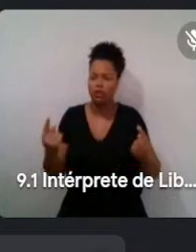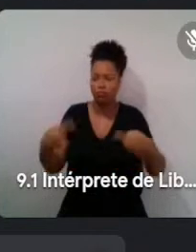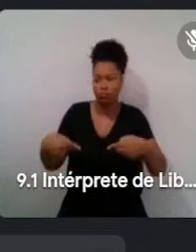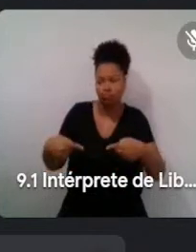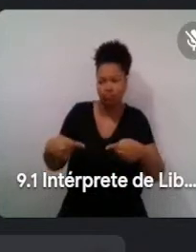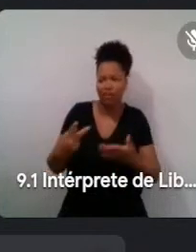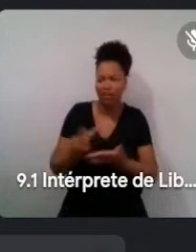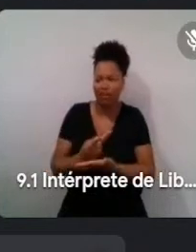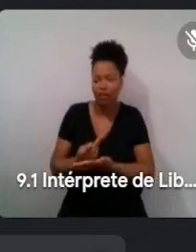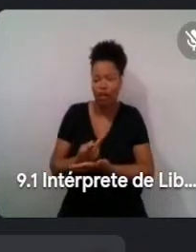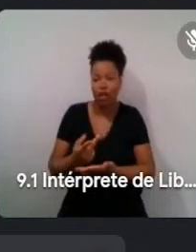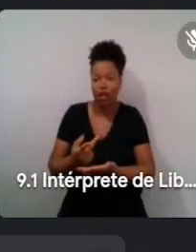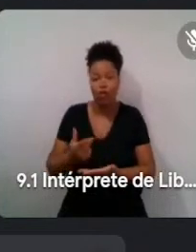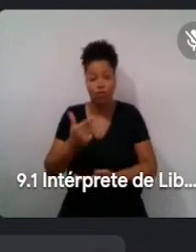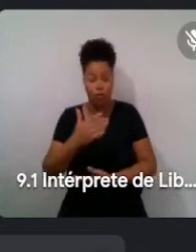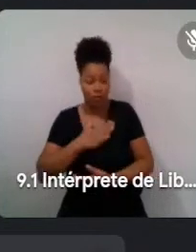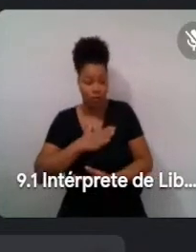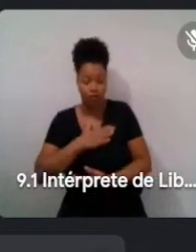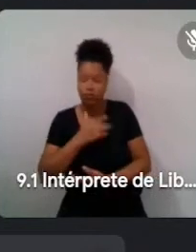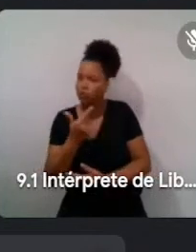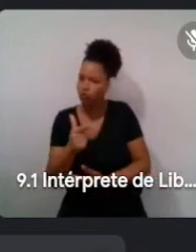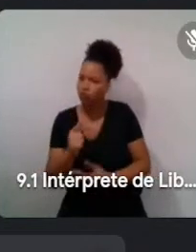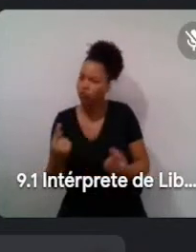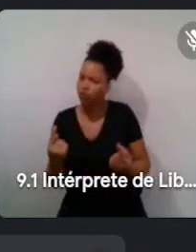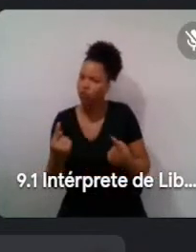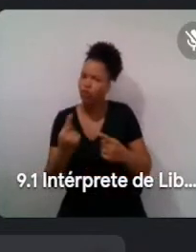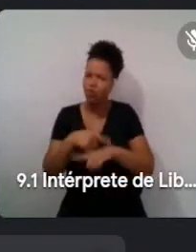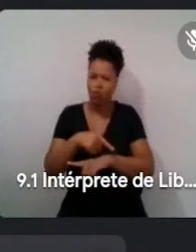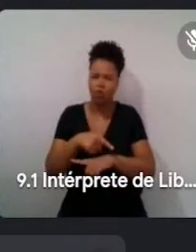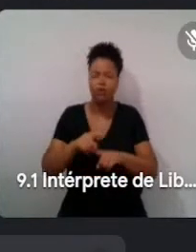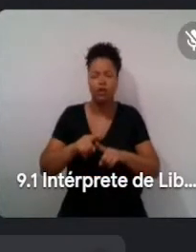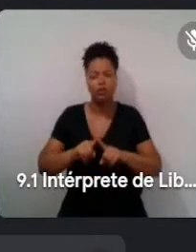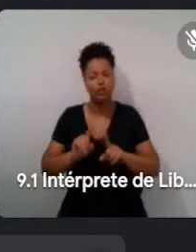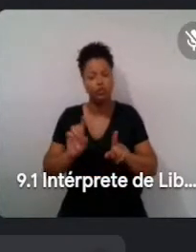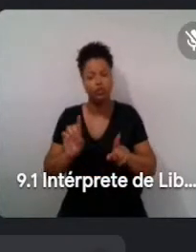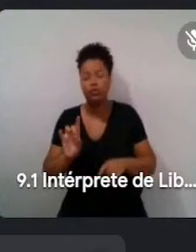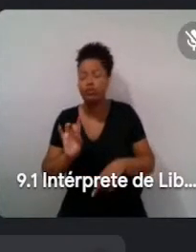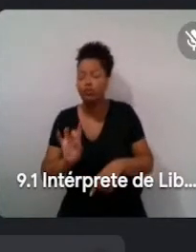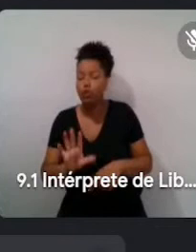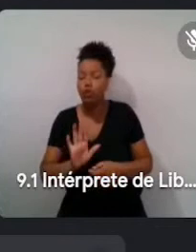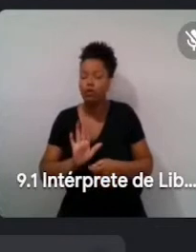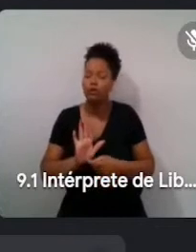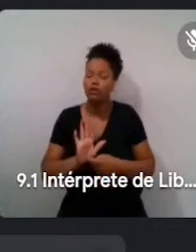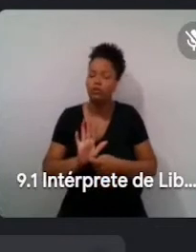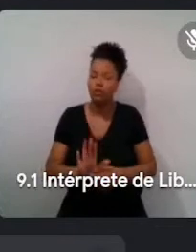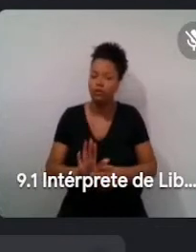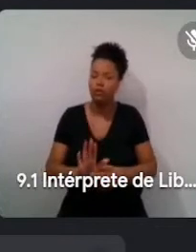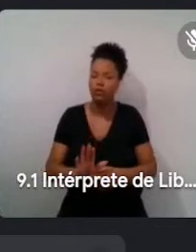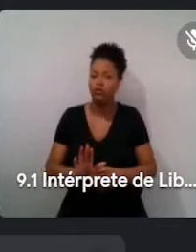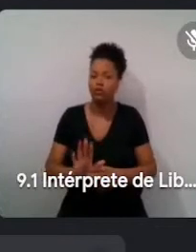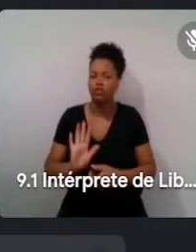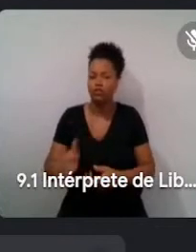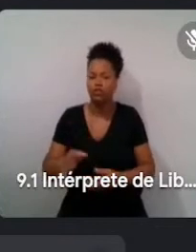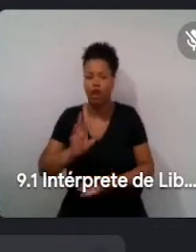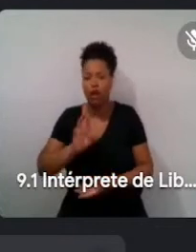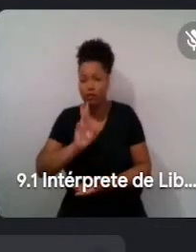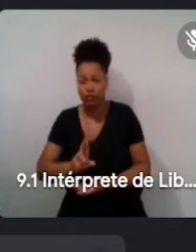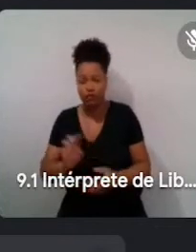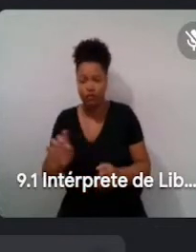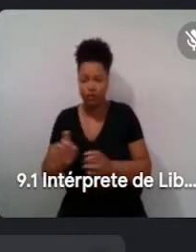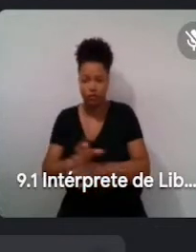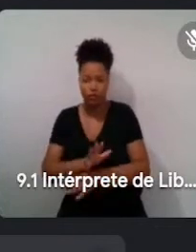ele apenas não esclareceu na sentença. Ele disse que não aplicava multa pela propaganda eleitoral,